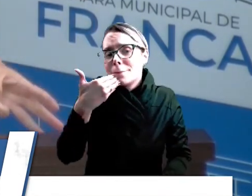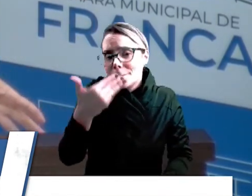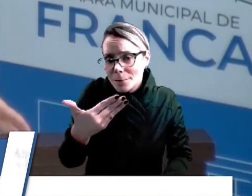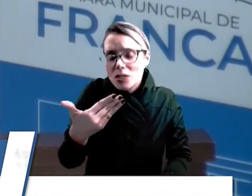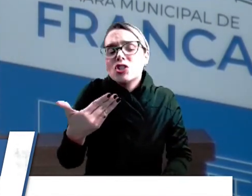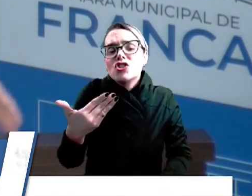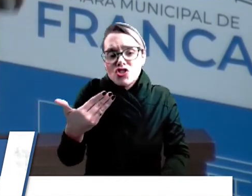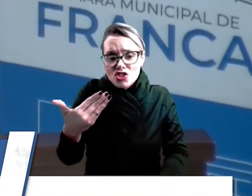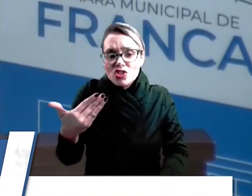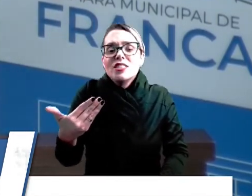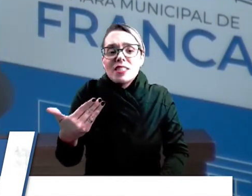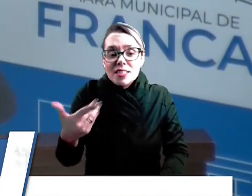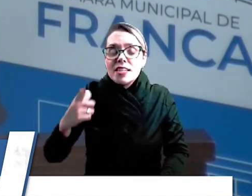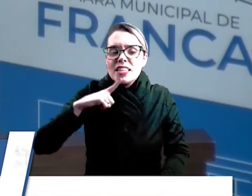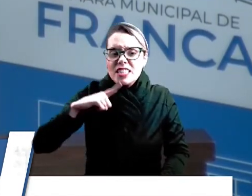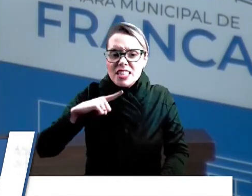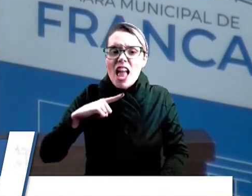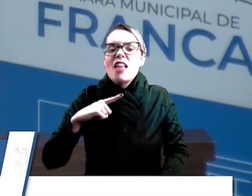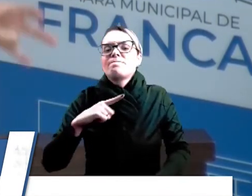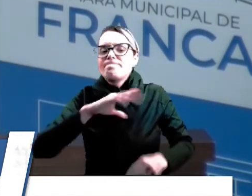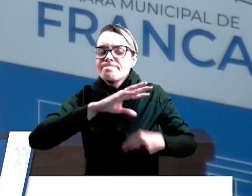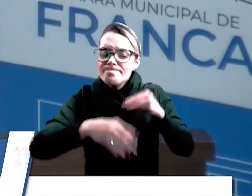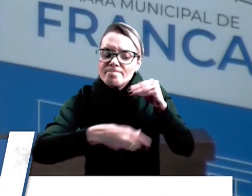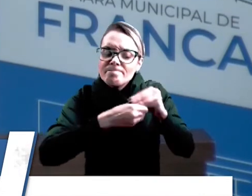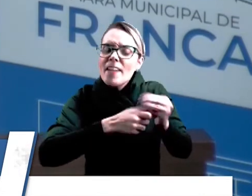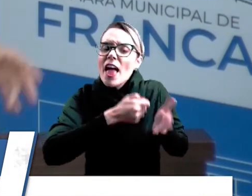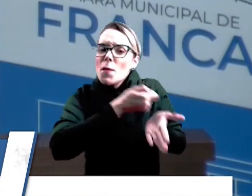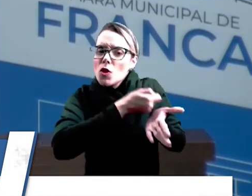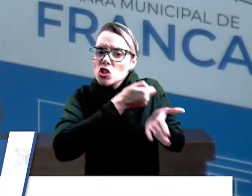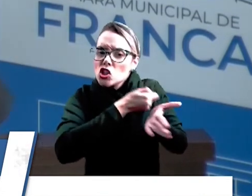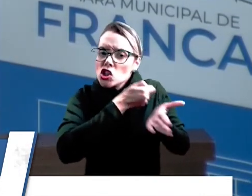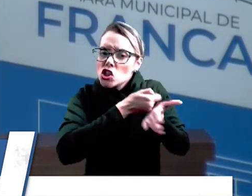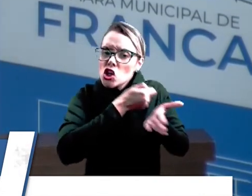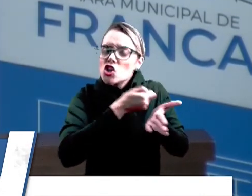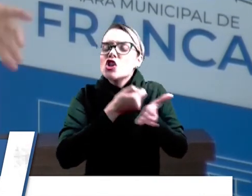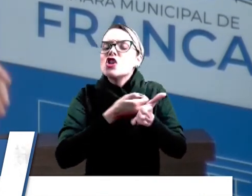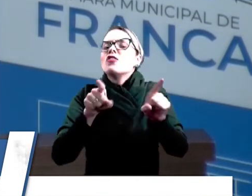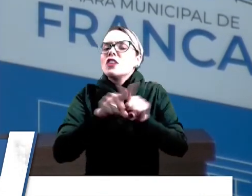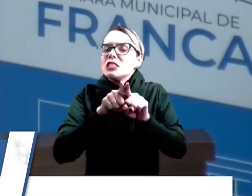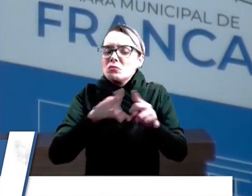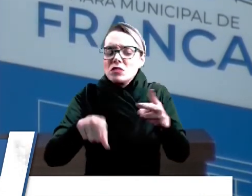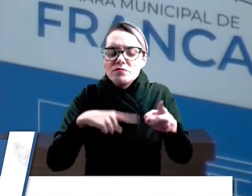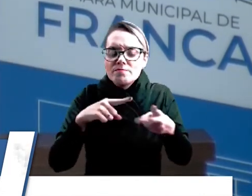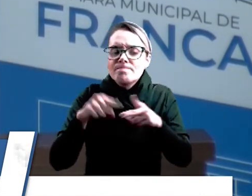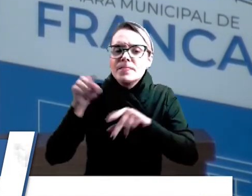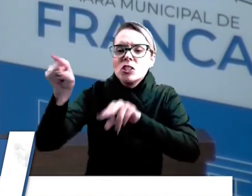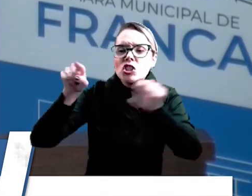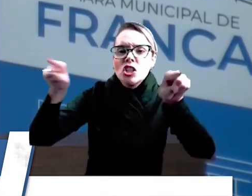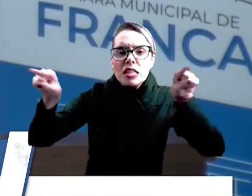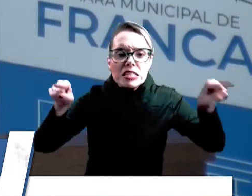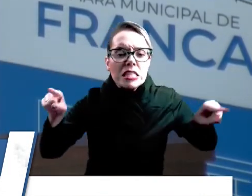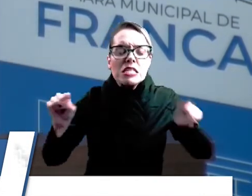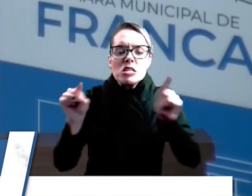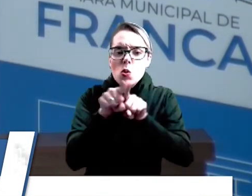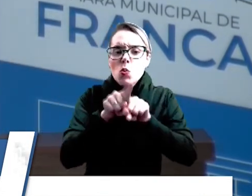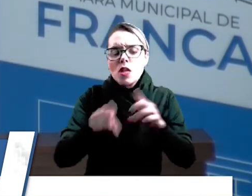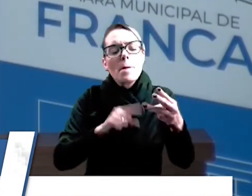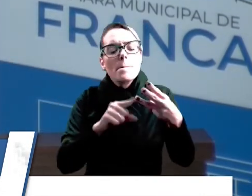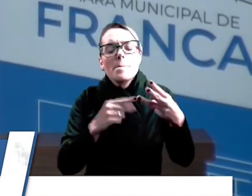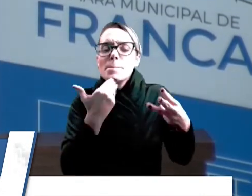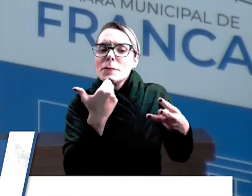Emenda impositiva, nós já temos aqui indicação, nós temos uma série de pedidos, nós vamos fazer a